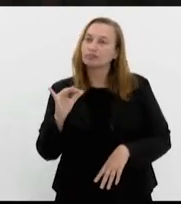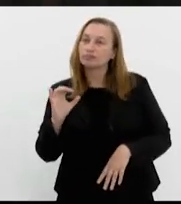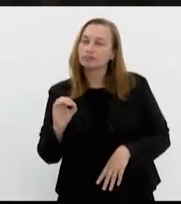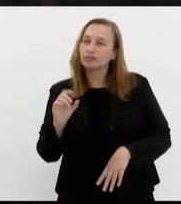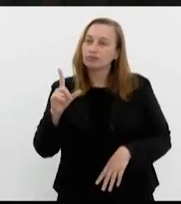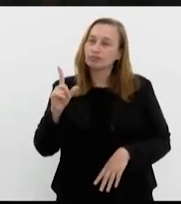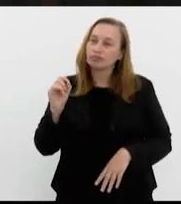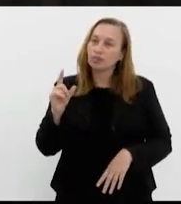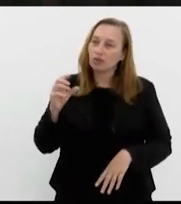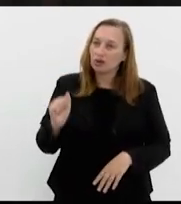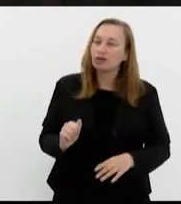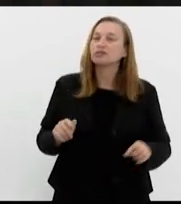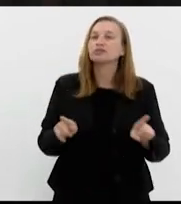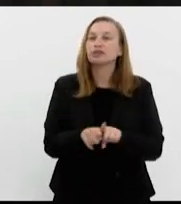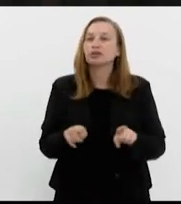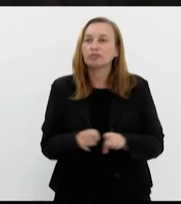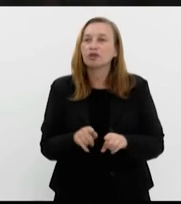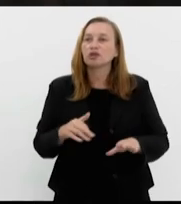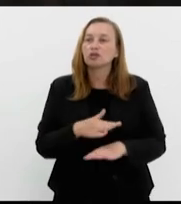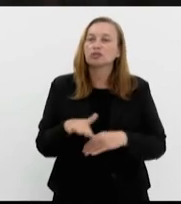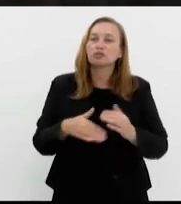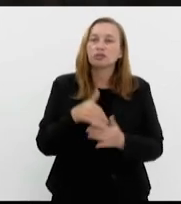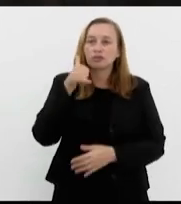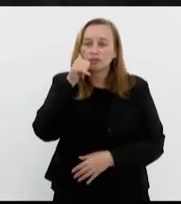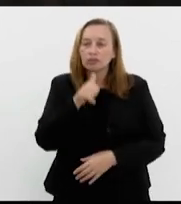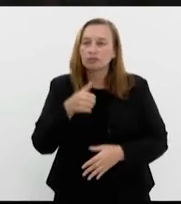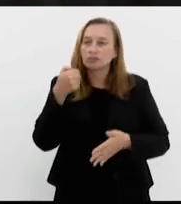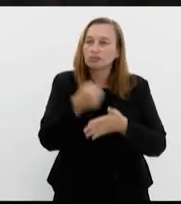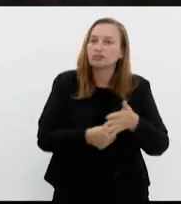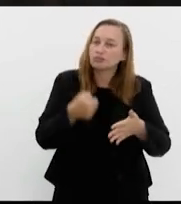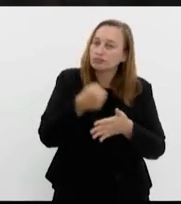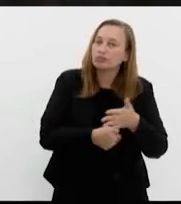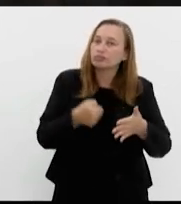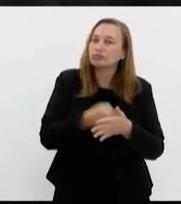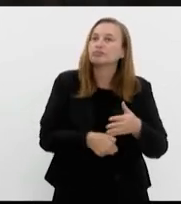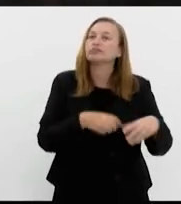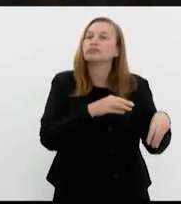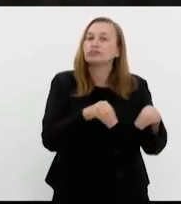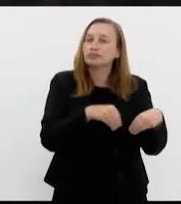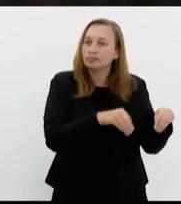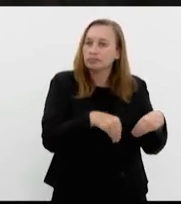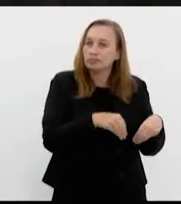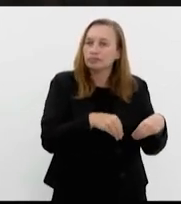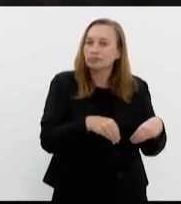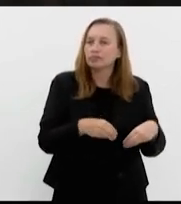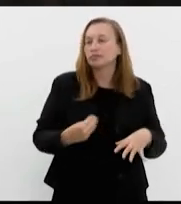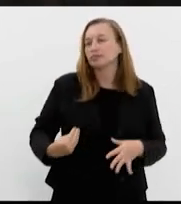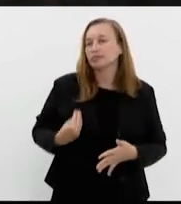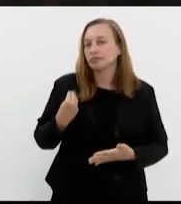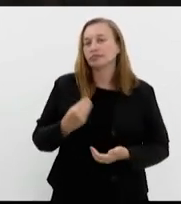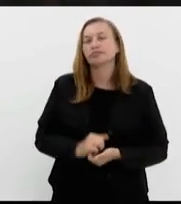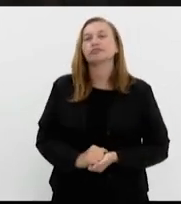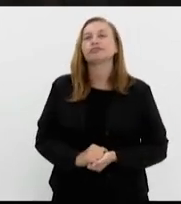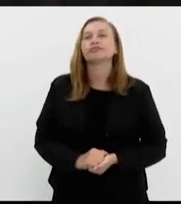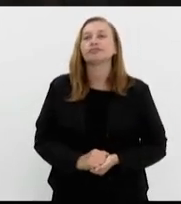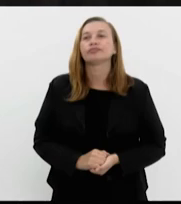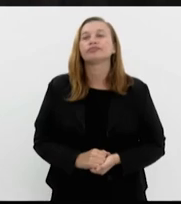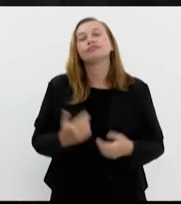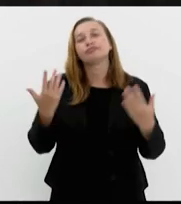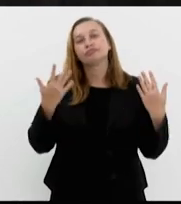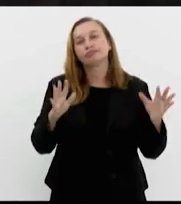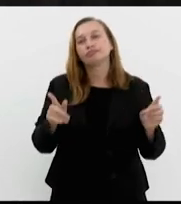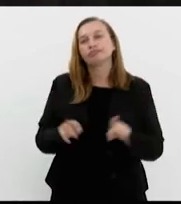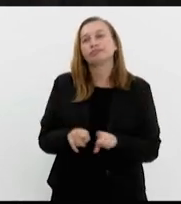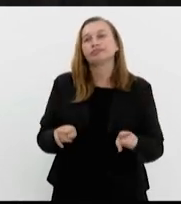quilombolas, quero saudar todas as mulheres que lutam pela terra e pelo bem viver. Saúdo também